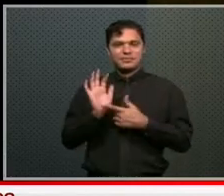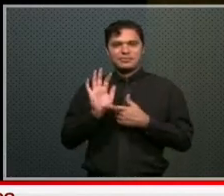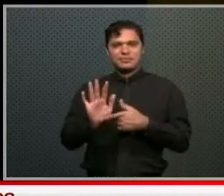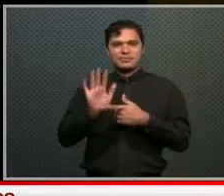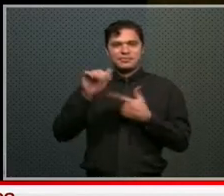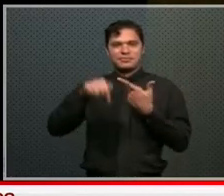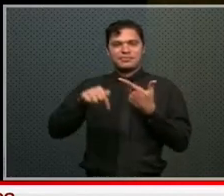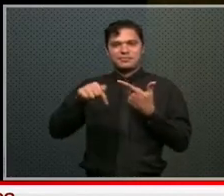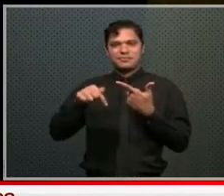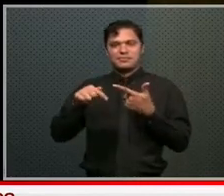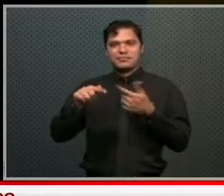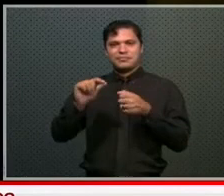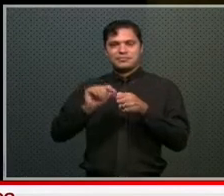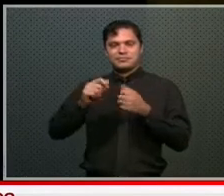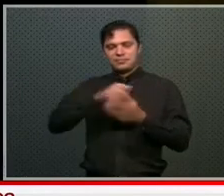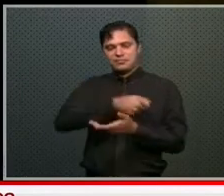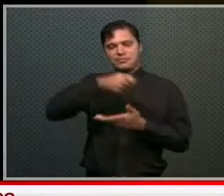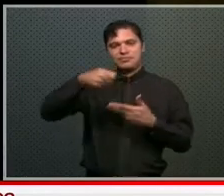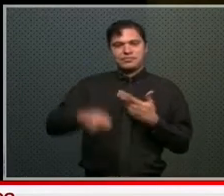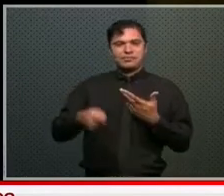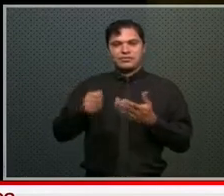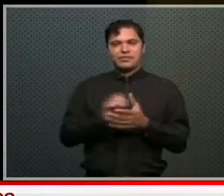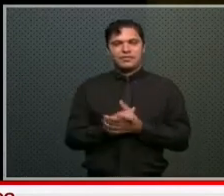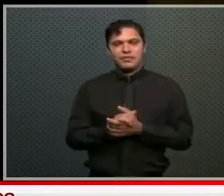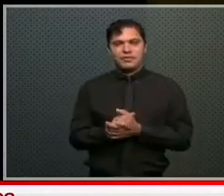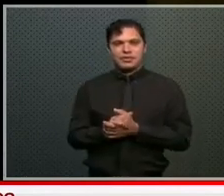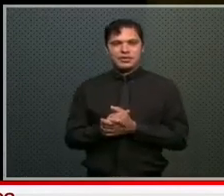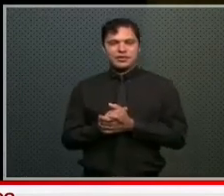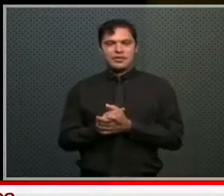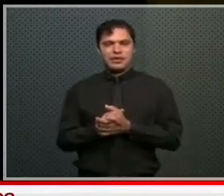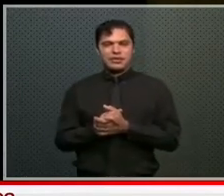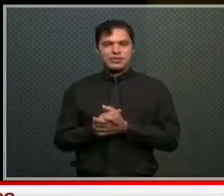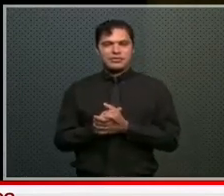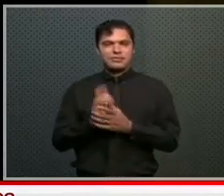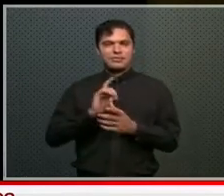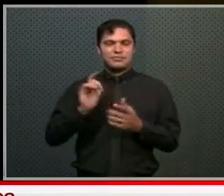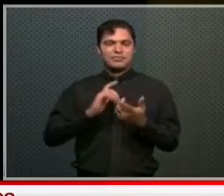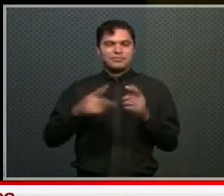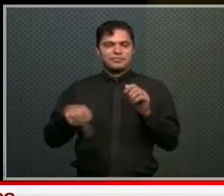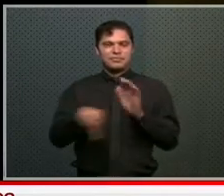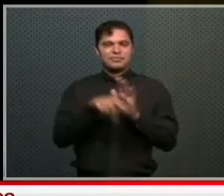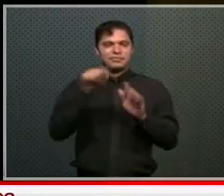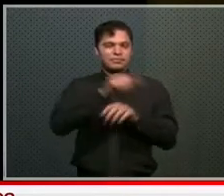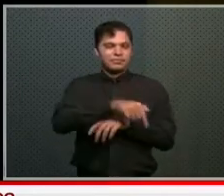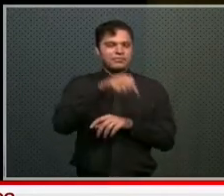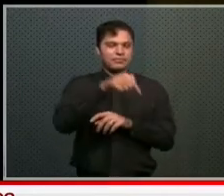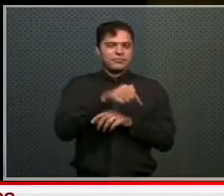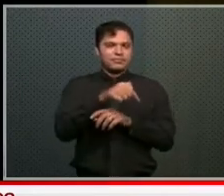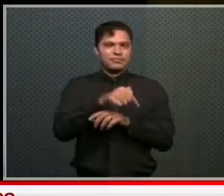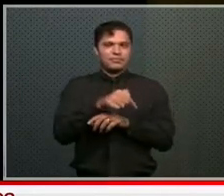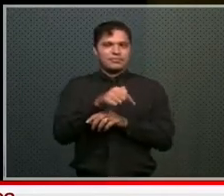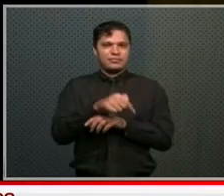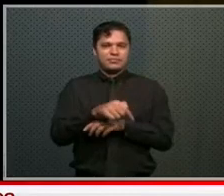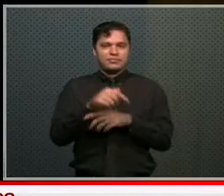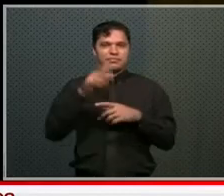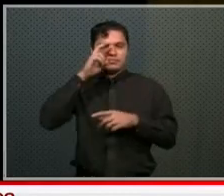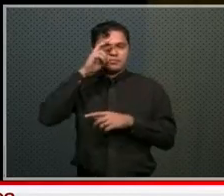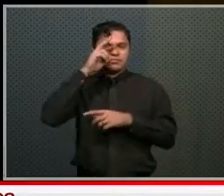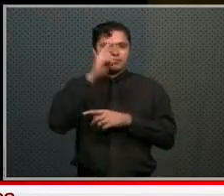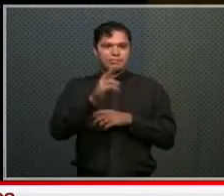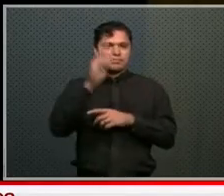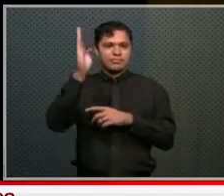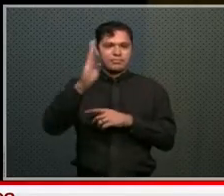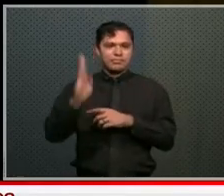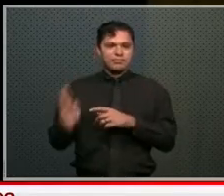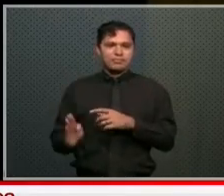e que já se posiciona em termos de parar como a sétima maior força brasileira